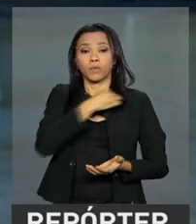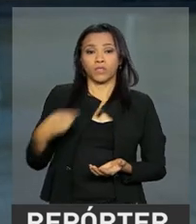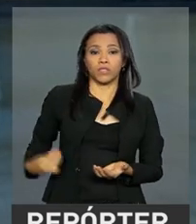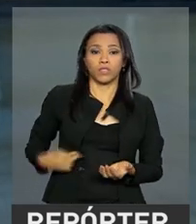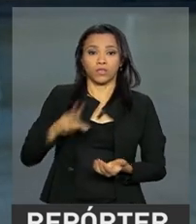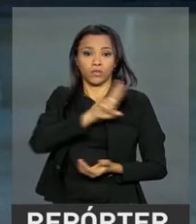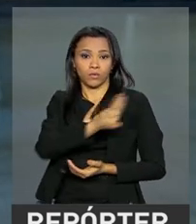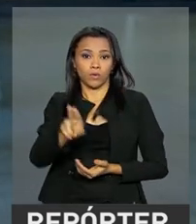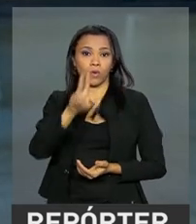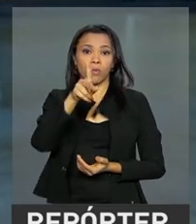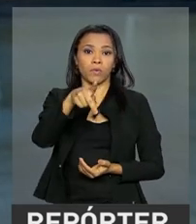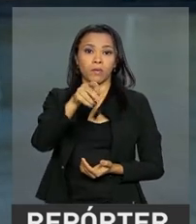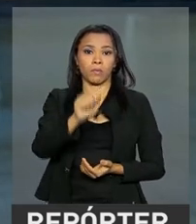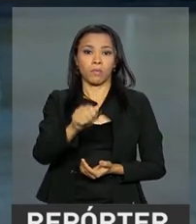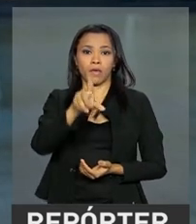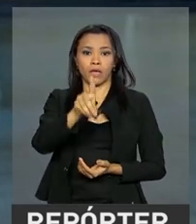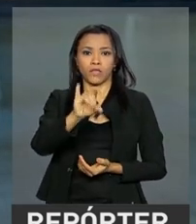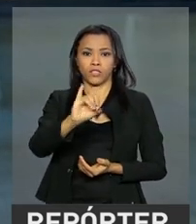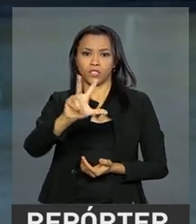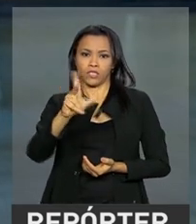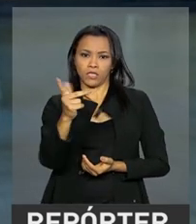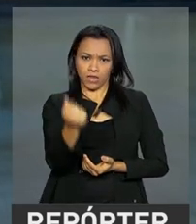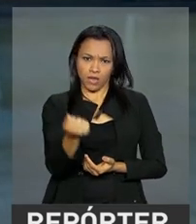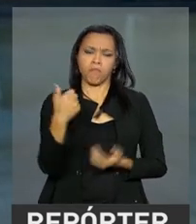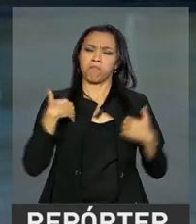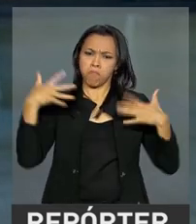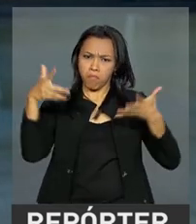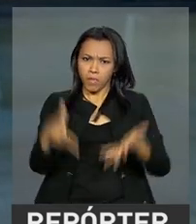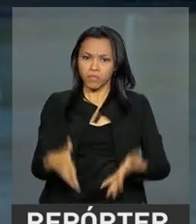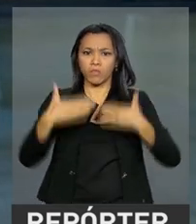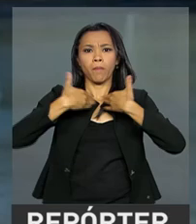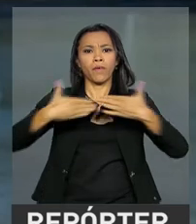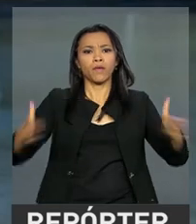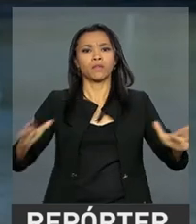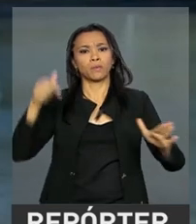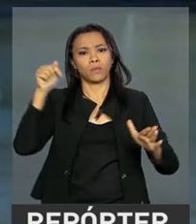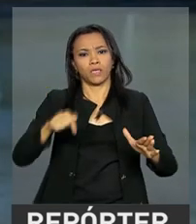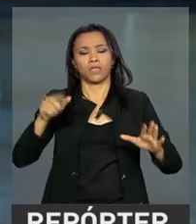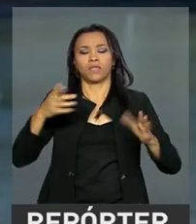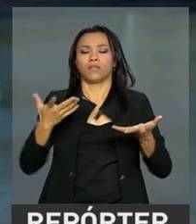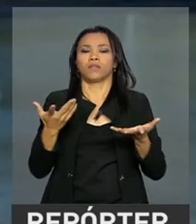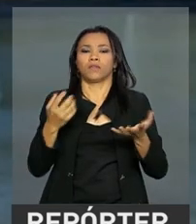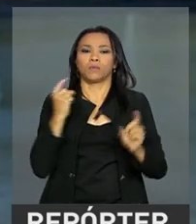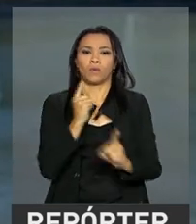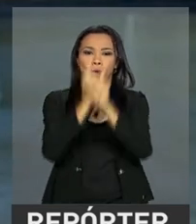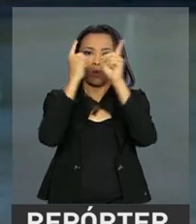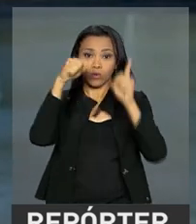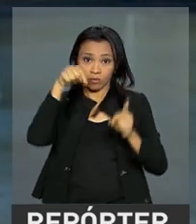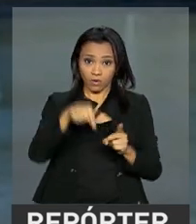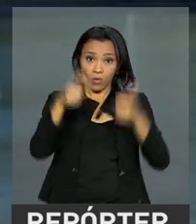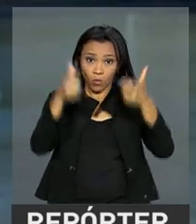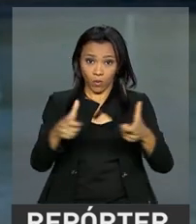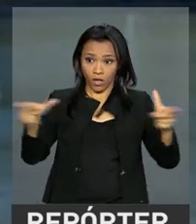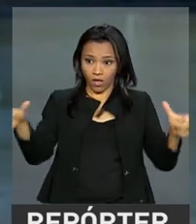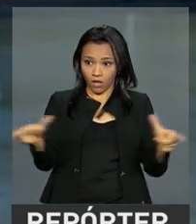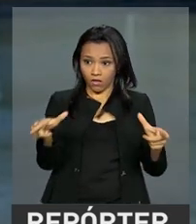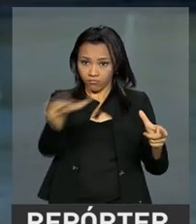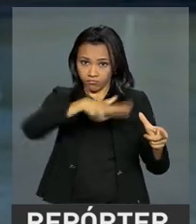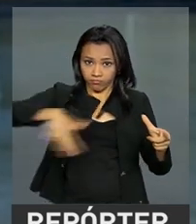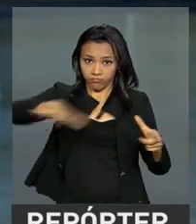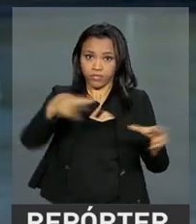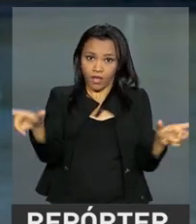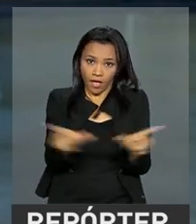Eliseu Padilha ele participou mais cedo da abertura dos trabalhos aqui na enap a escola nacional de administração pública de onde eu